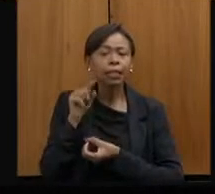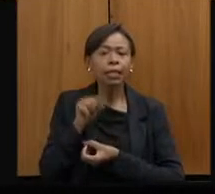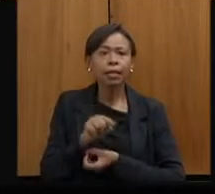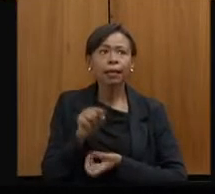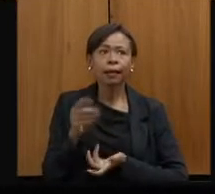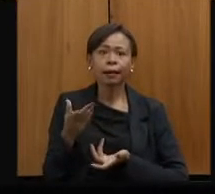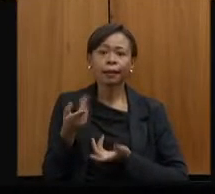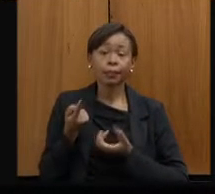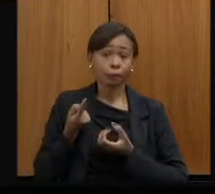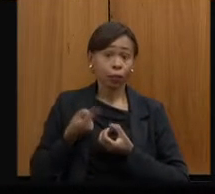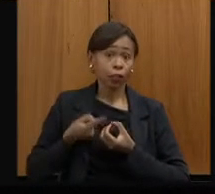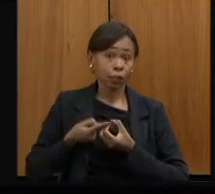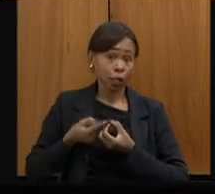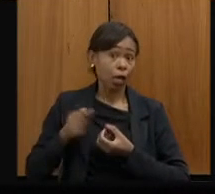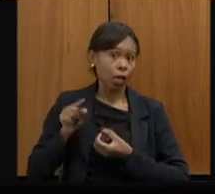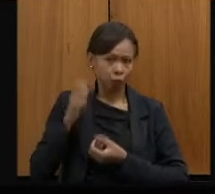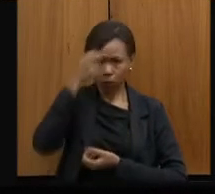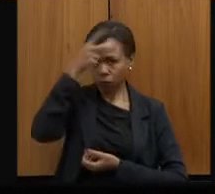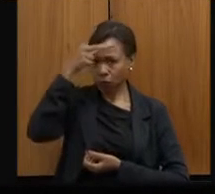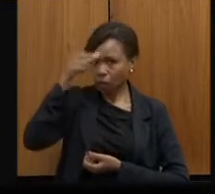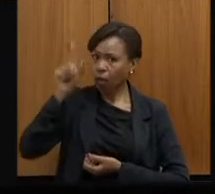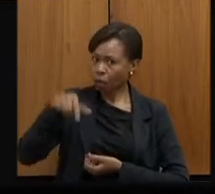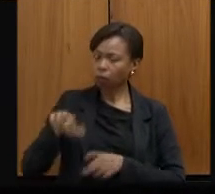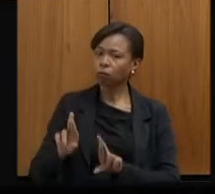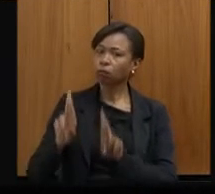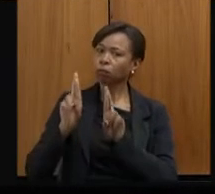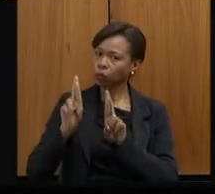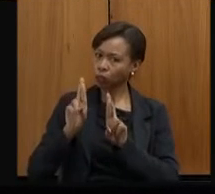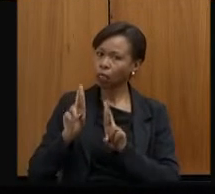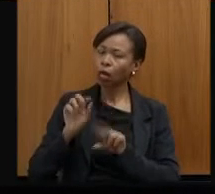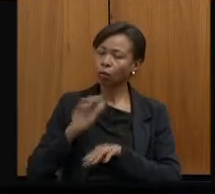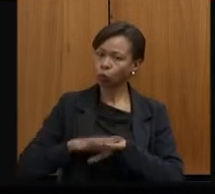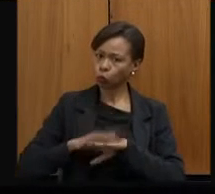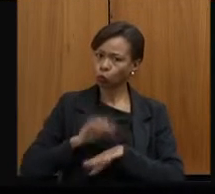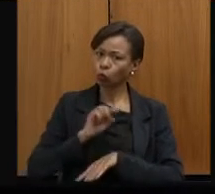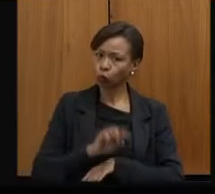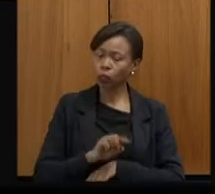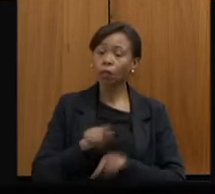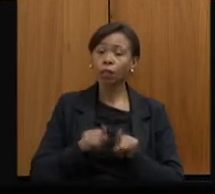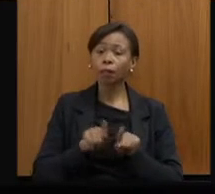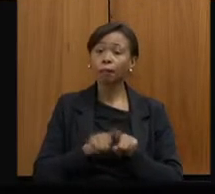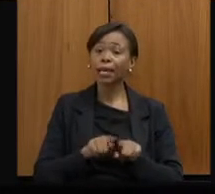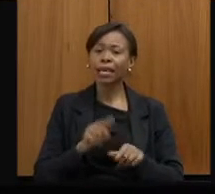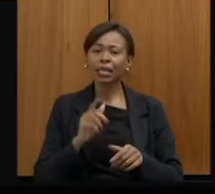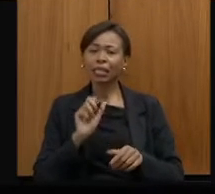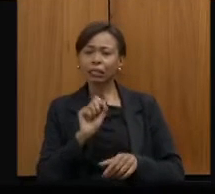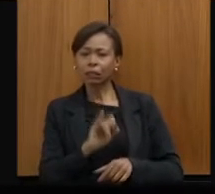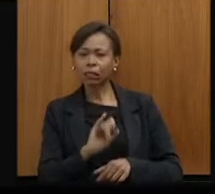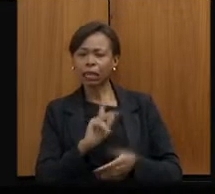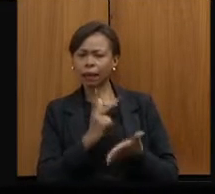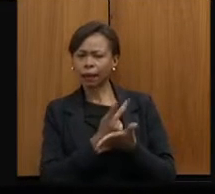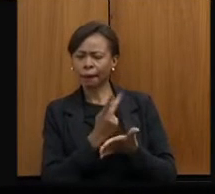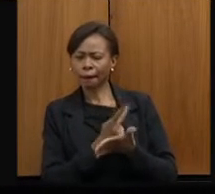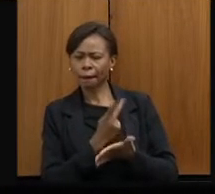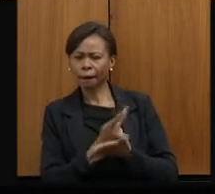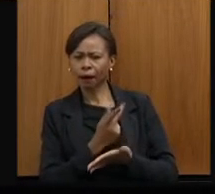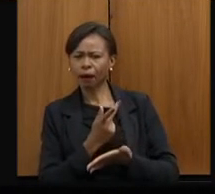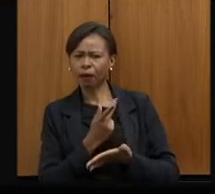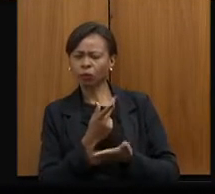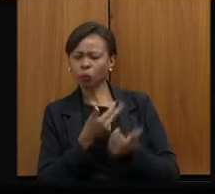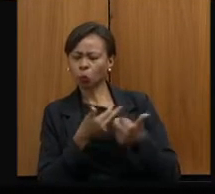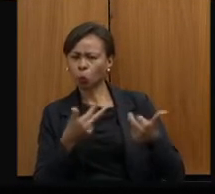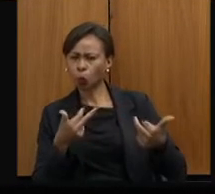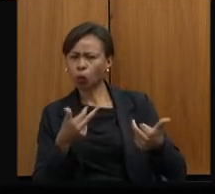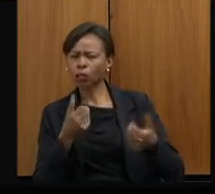é o responsável por essa condução de fato, inibindo práticas irregulares e promovendo um melhor